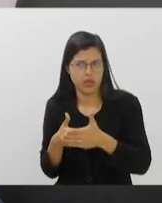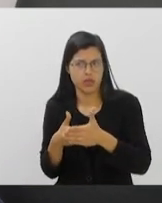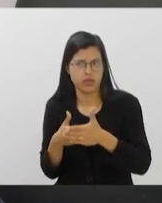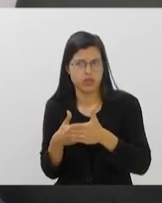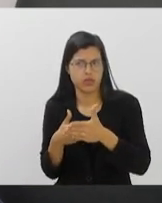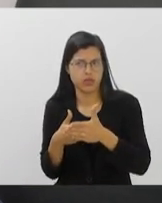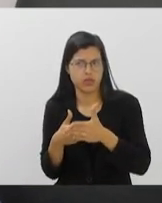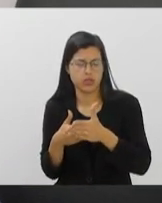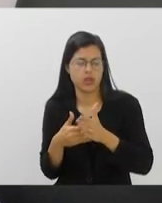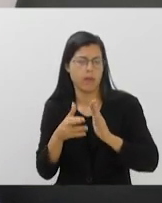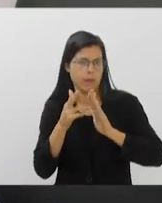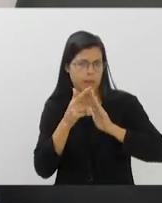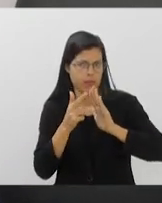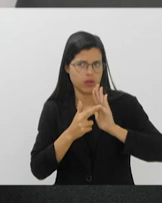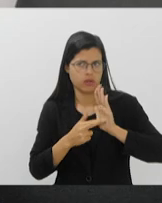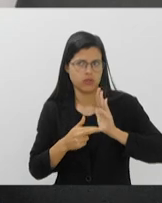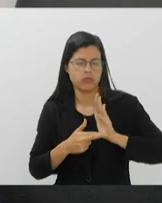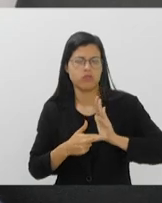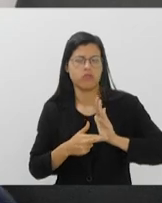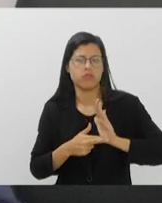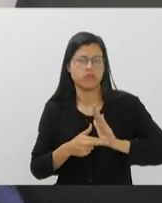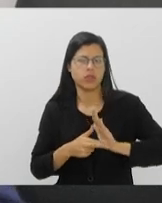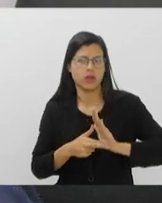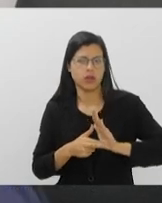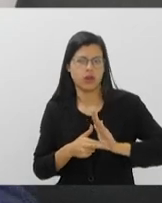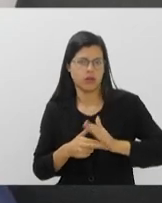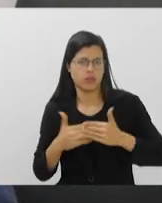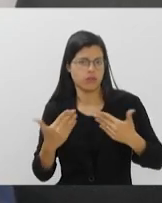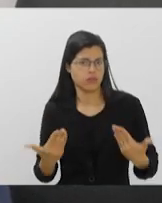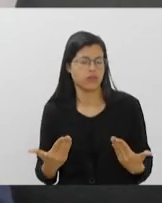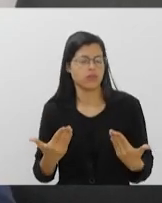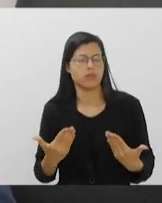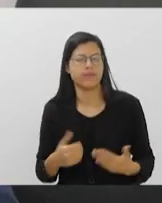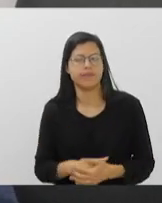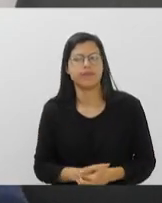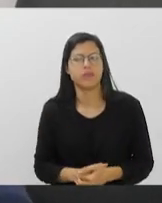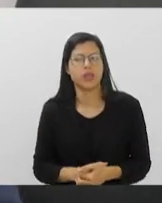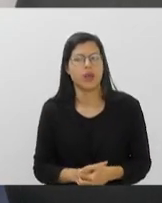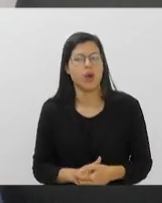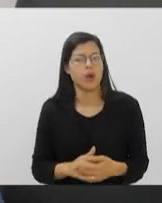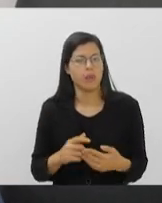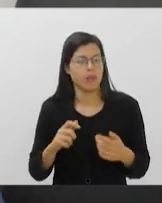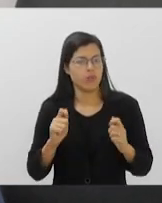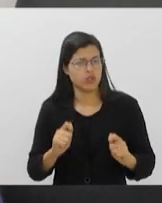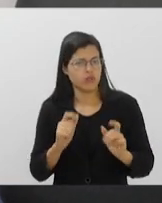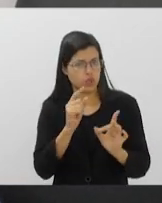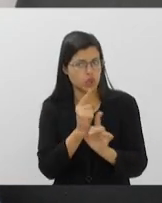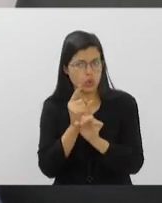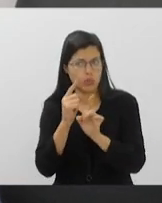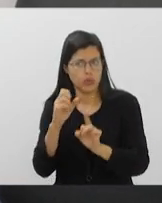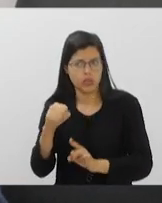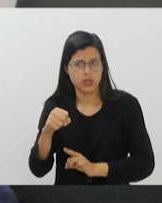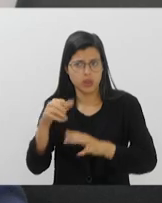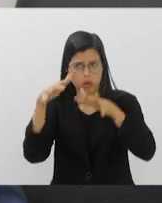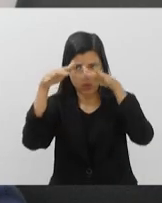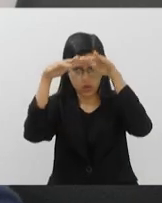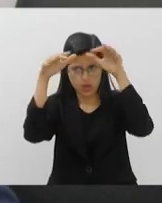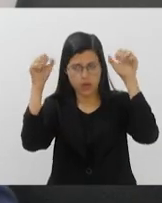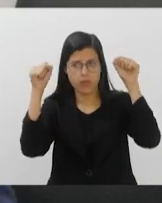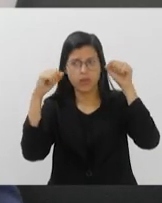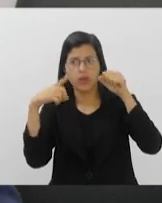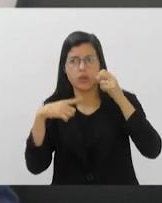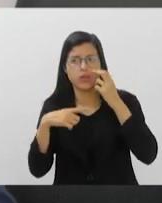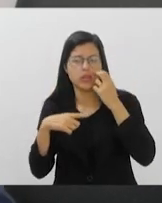pelas normas que regem a questão do acolhimento então isso vai ser o município então tem como descobrir isso tem o próprio tribunal tem porque por